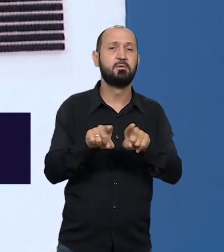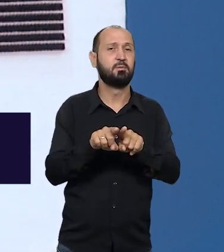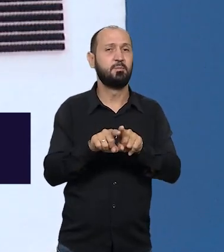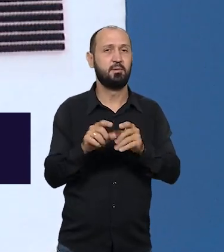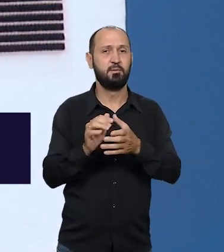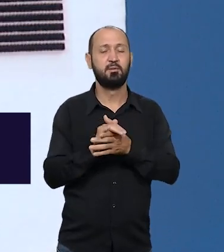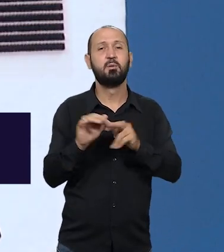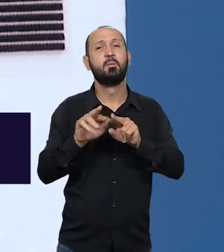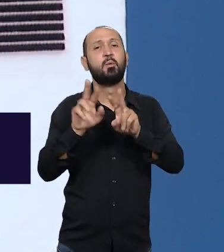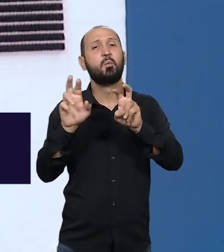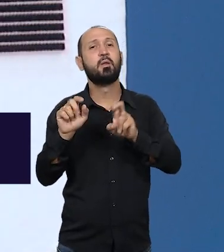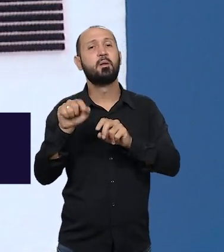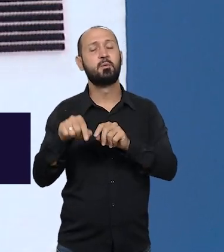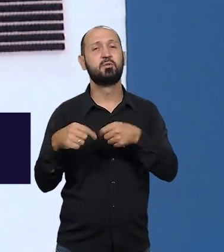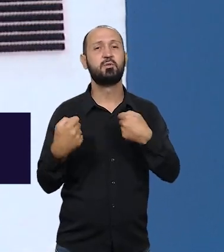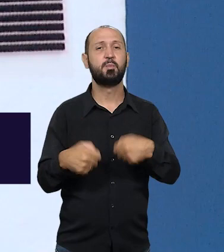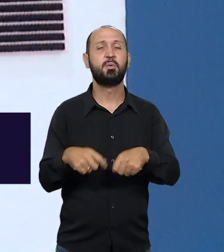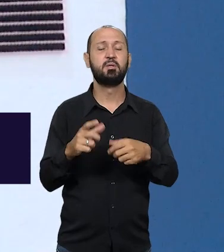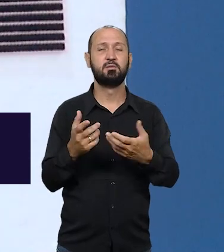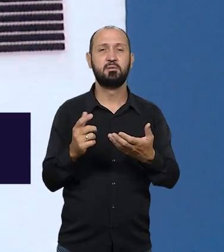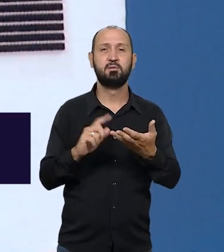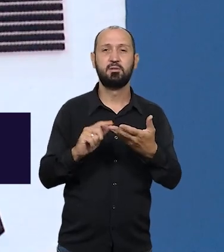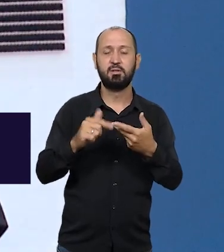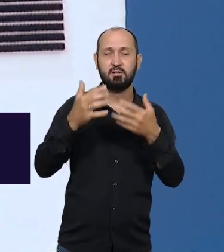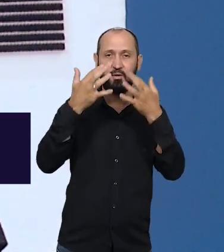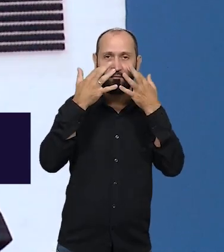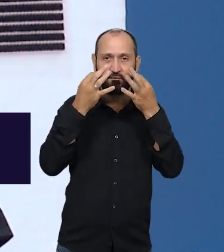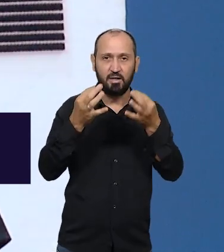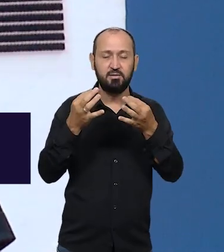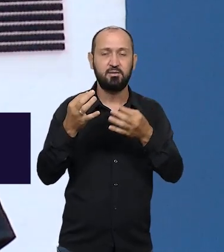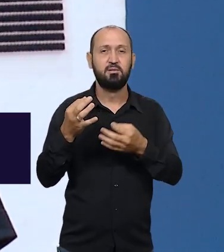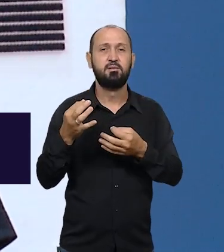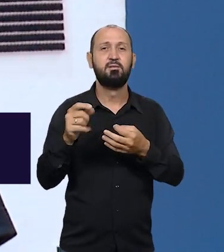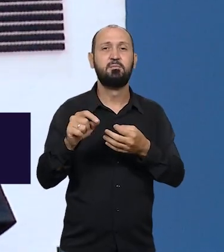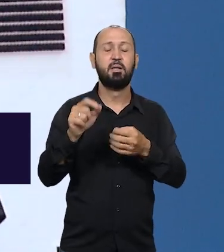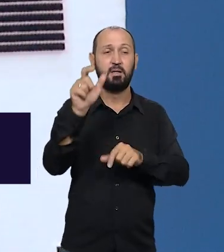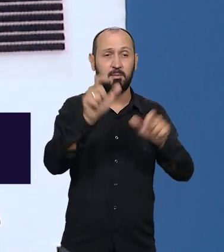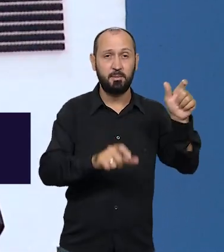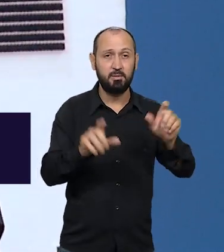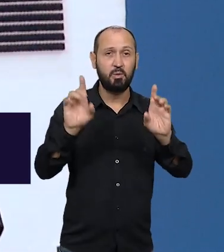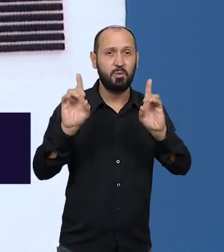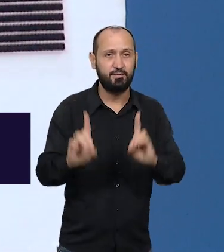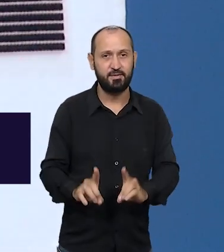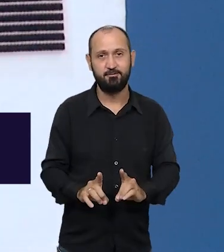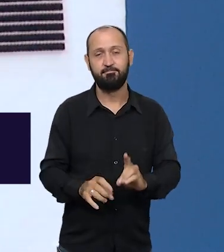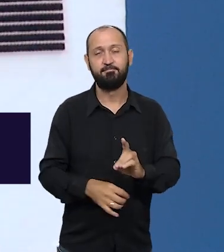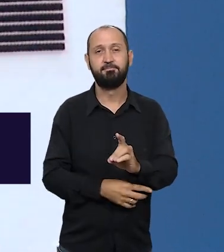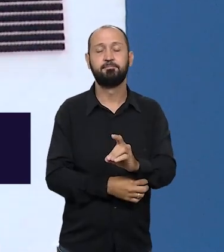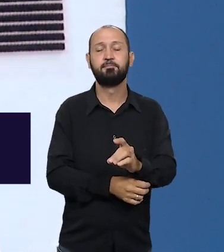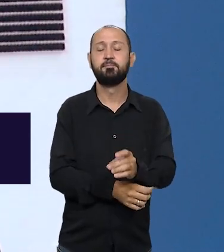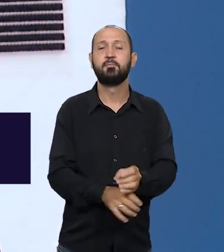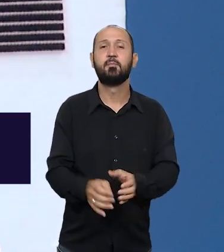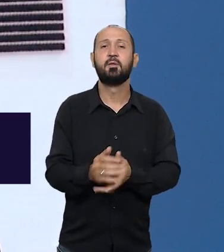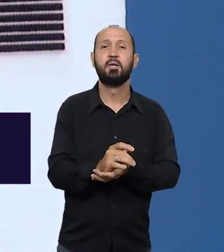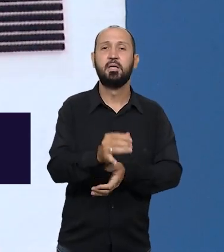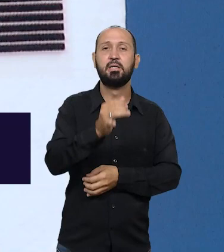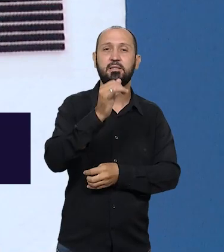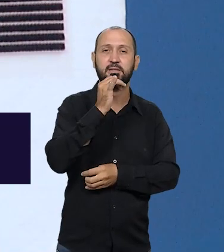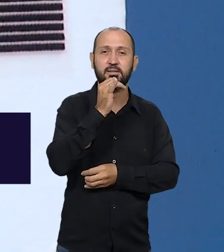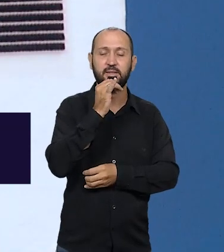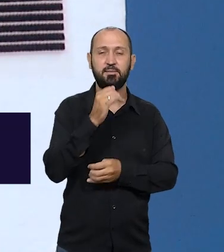ter esse olhar para as pessoas com deficiência. Exemplo, uma pessoa dentro de um